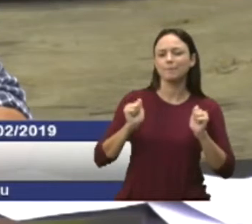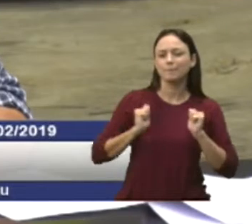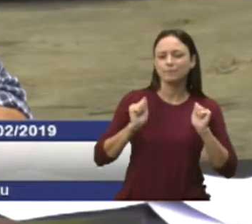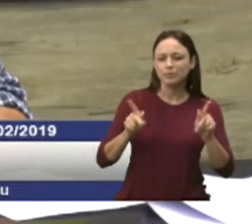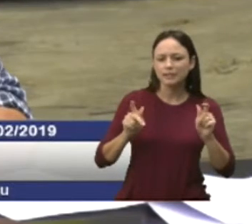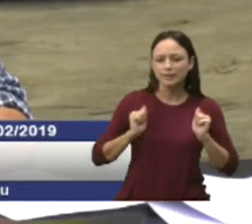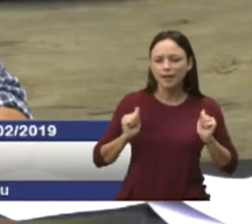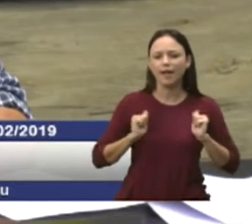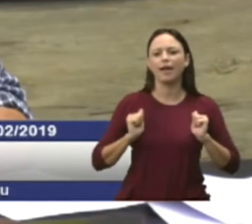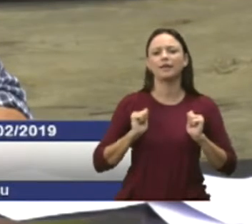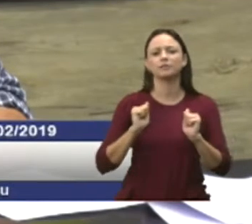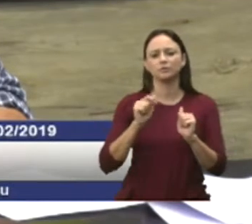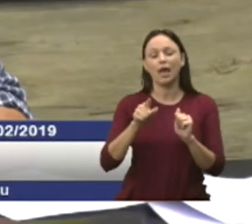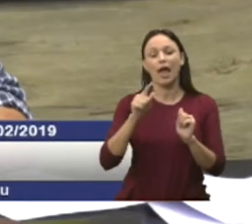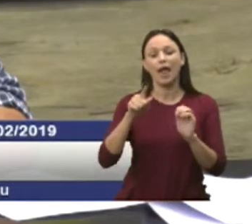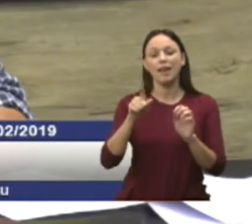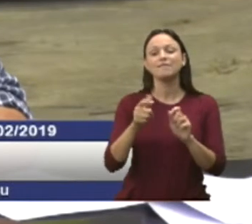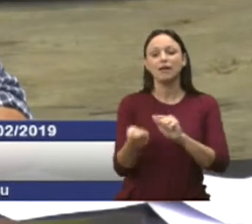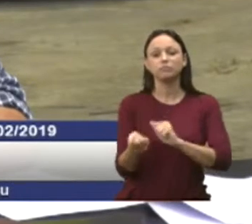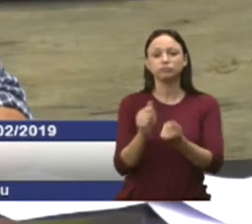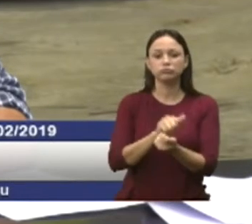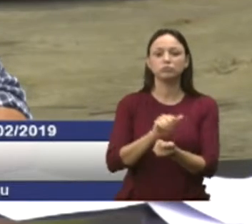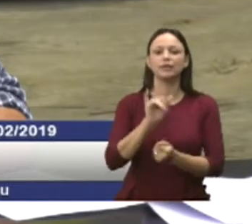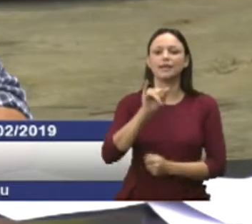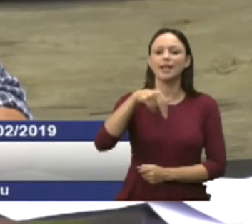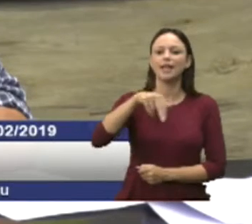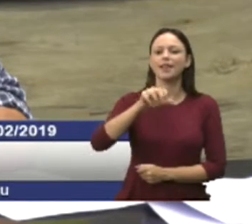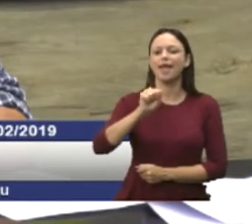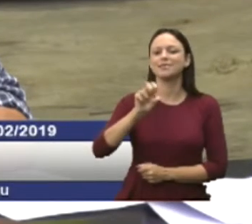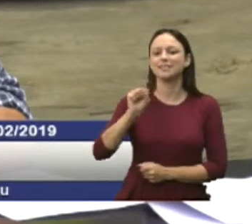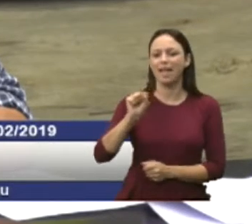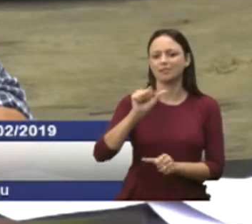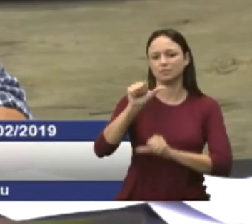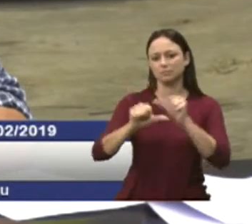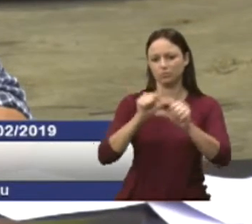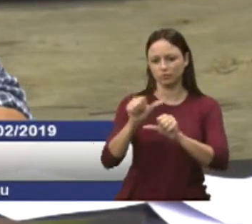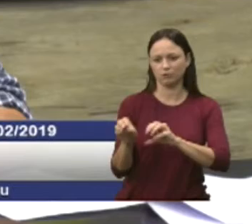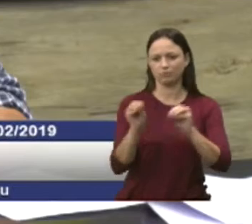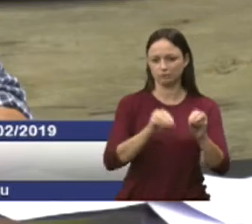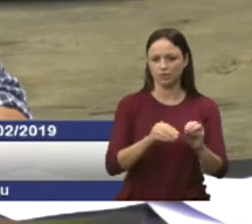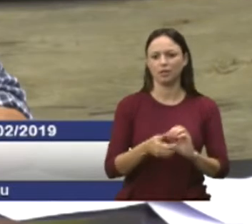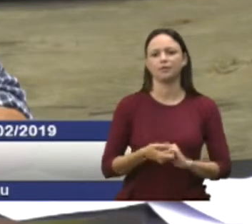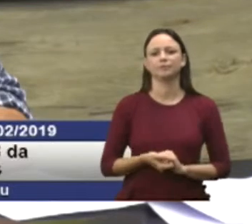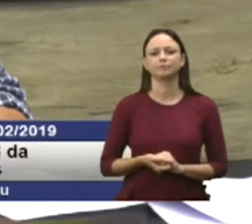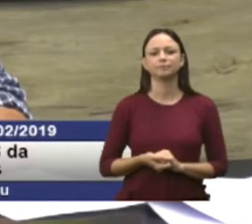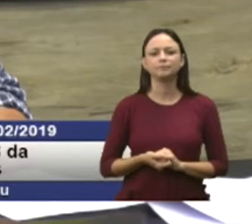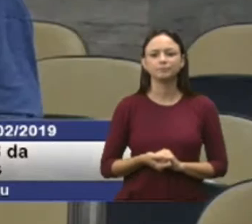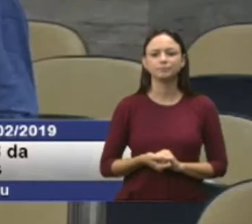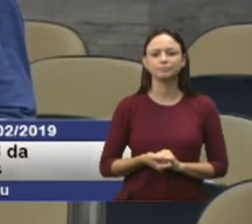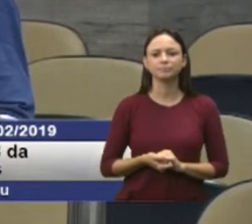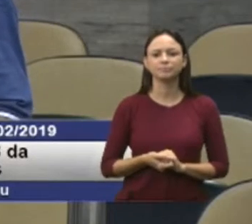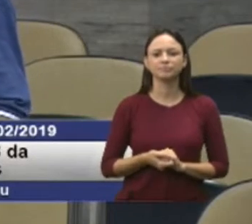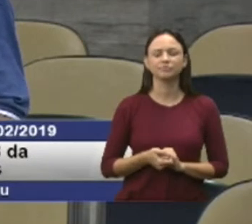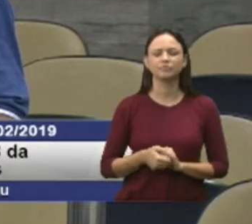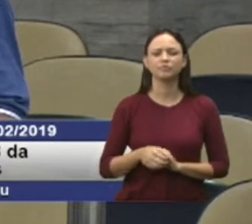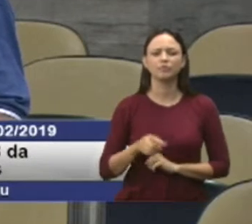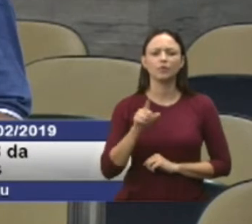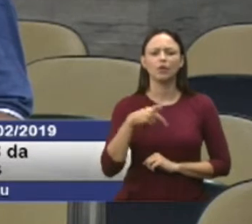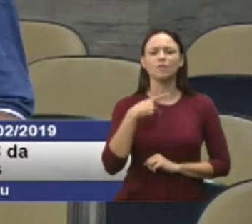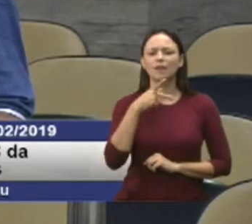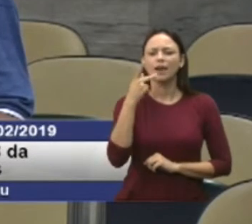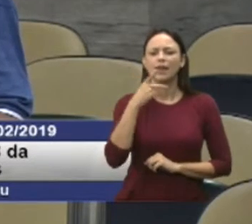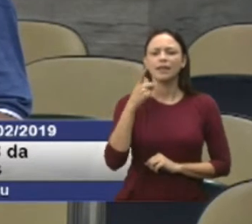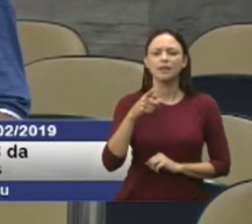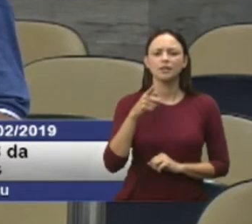regime do INSS. Tá certo. Tá? Bom, ainda com relação ao pessoal que eu falei, o